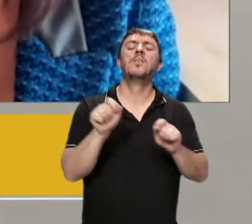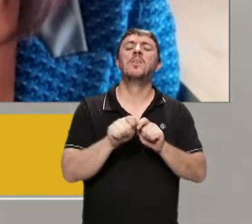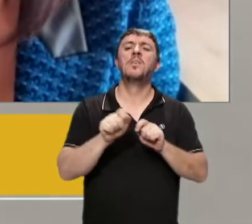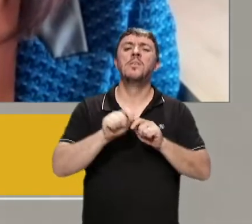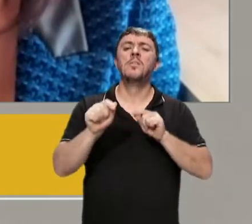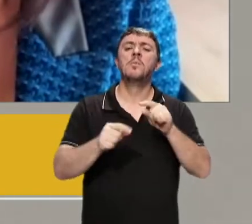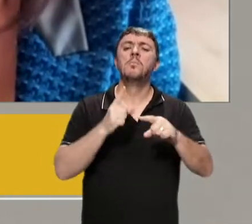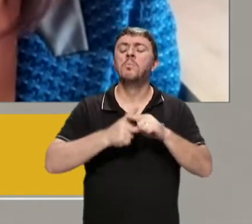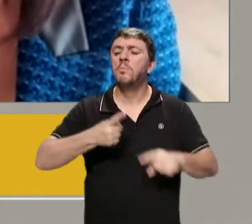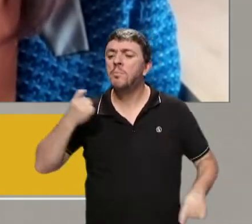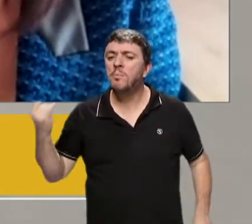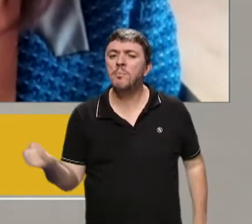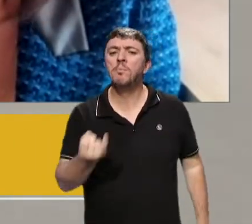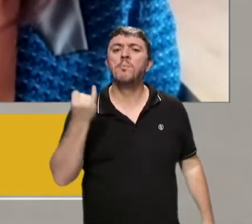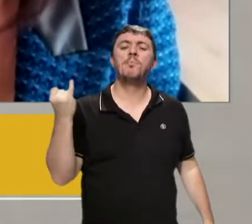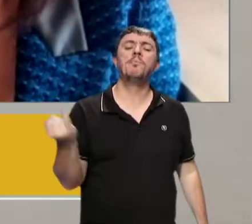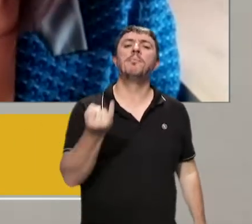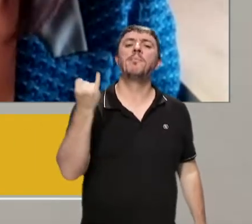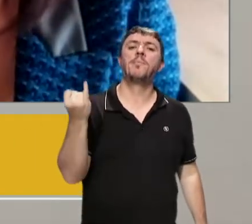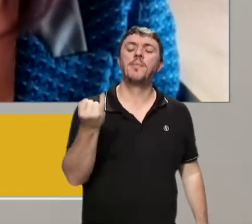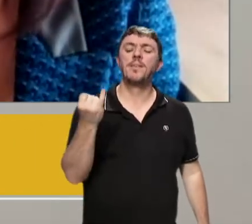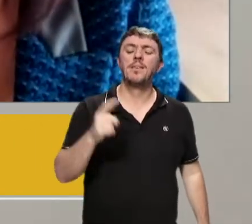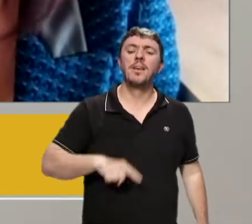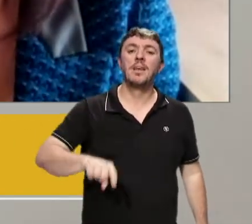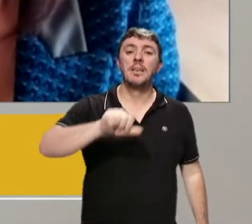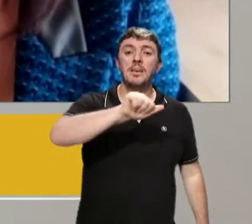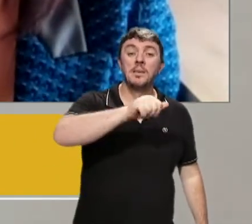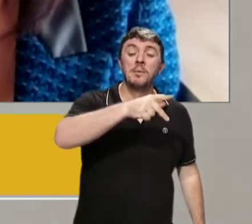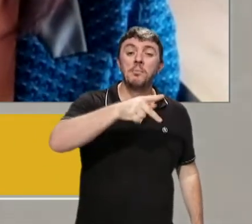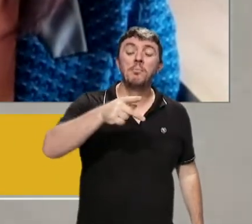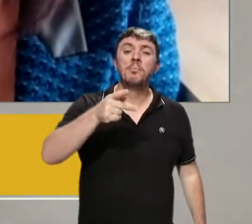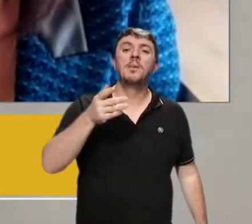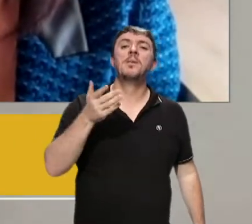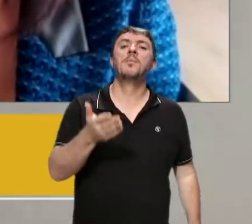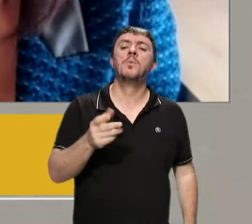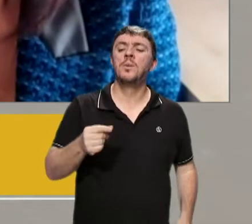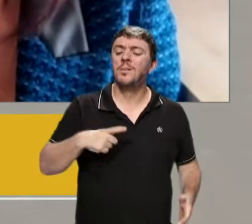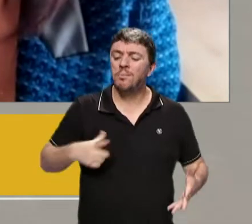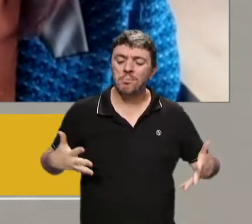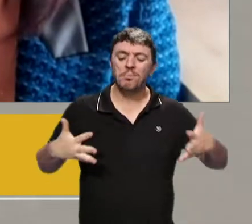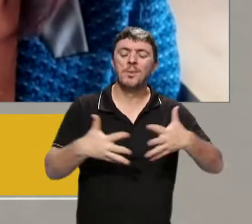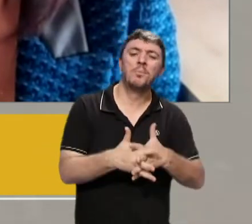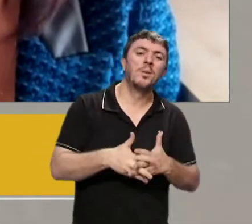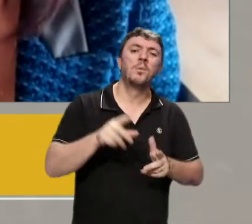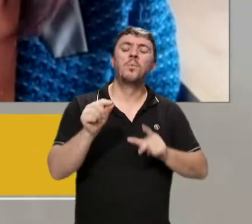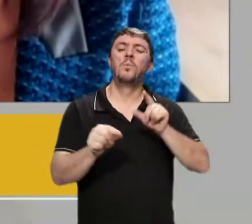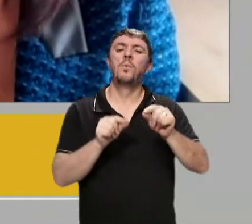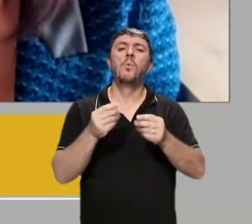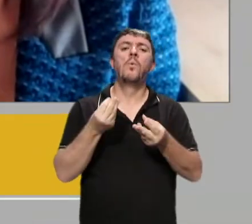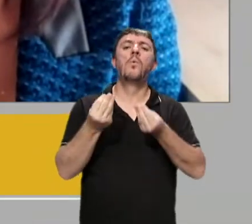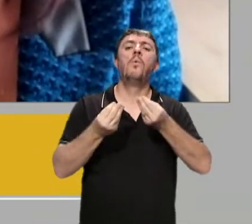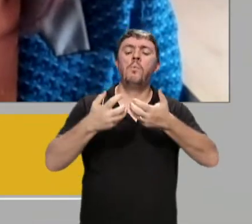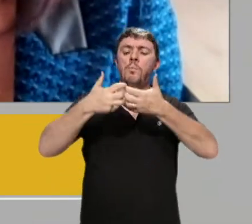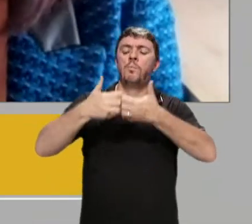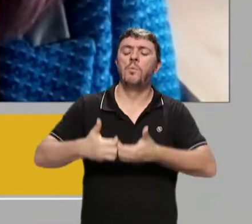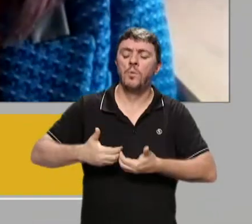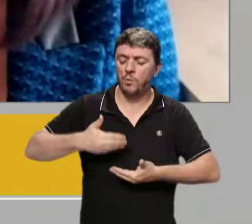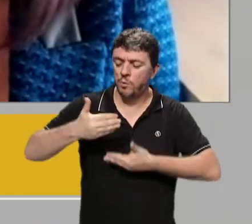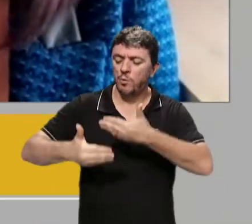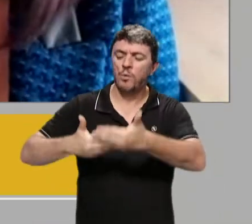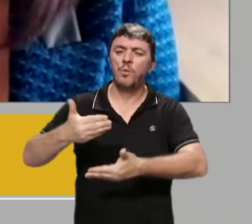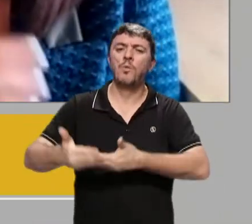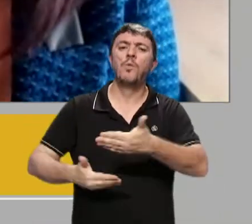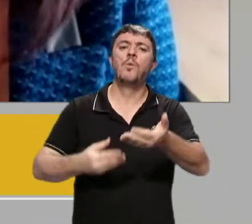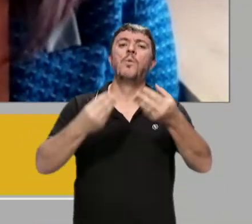que que ele é importante para o aplicativo e o que que ele atrapalha a gente? Como é que funciona esse algoritmo?